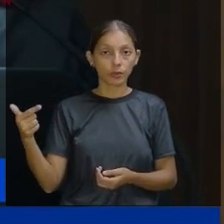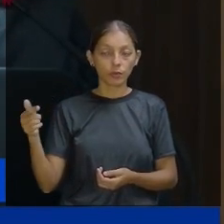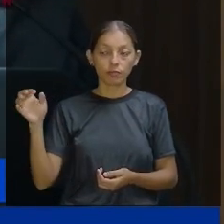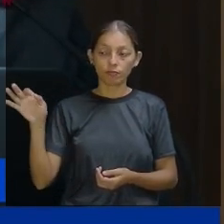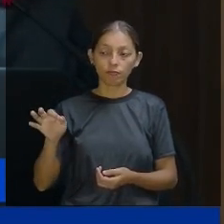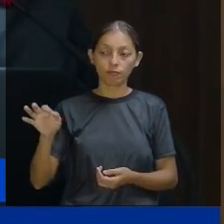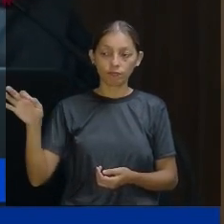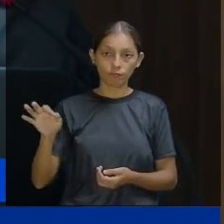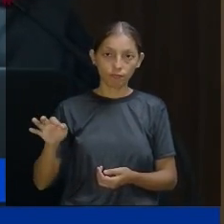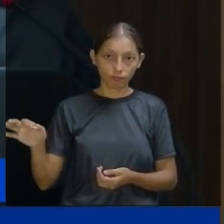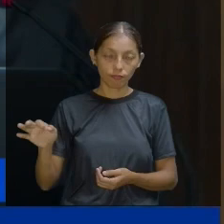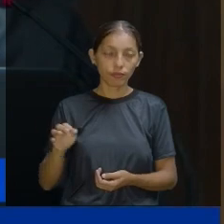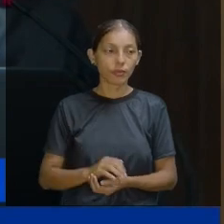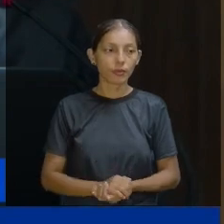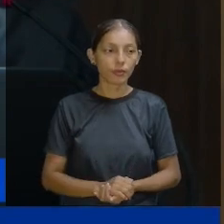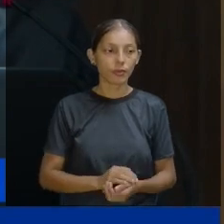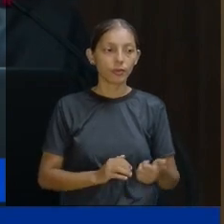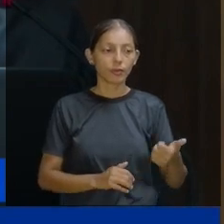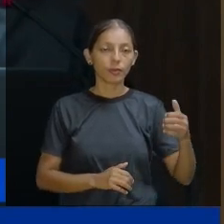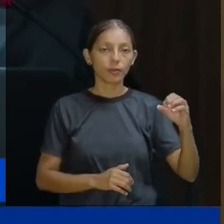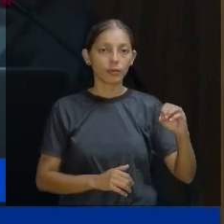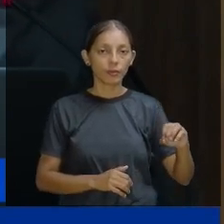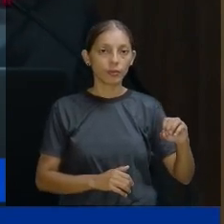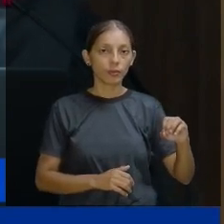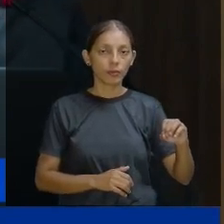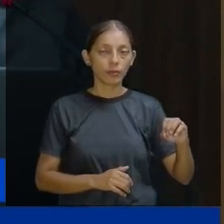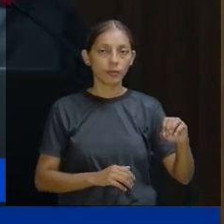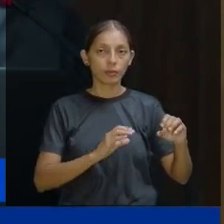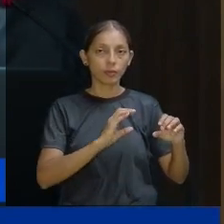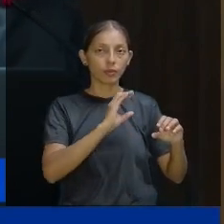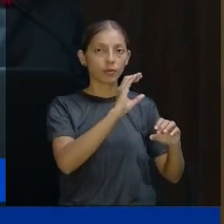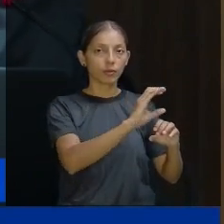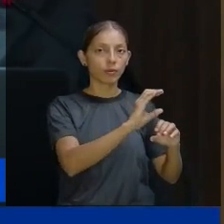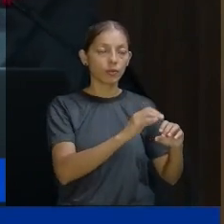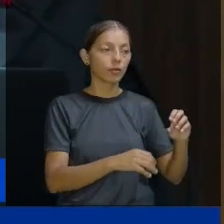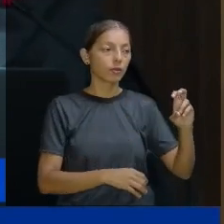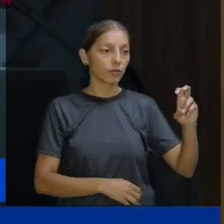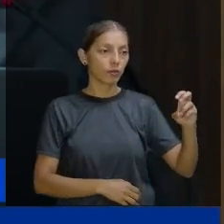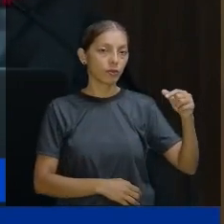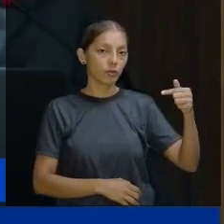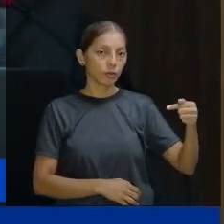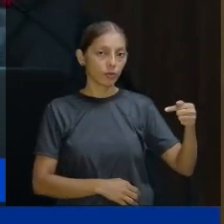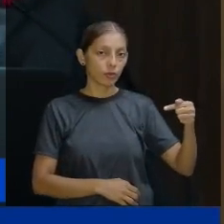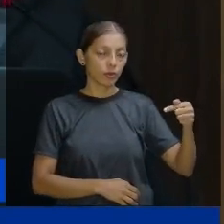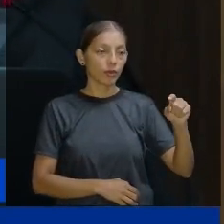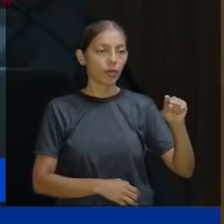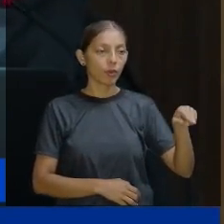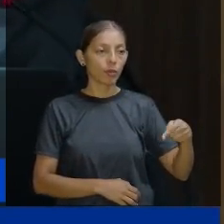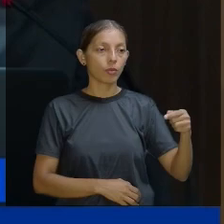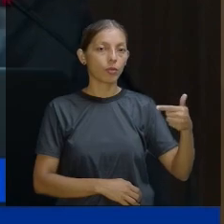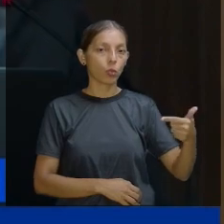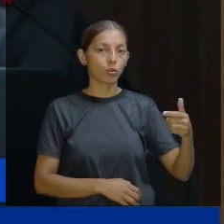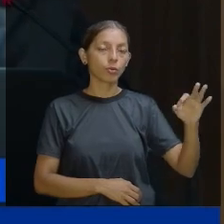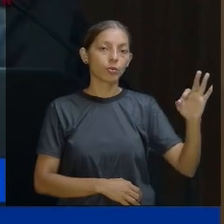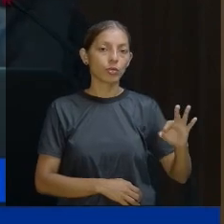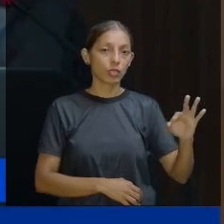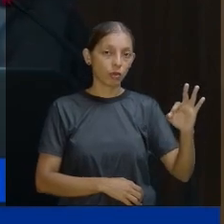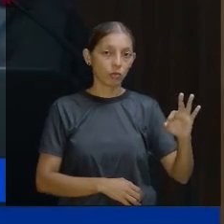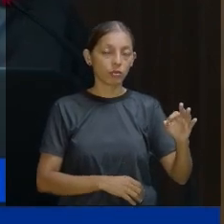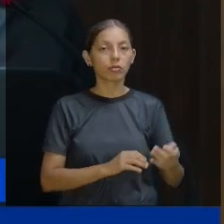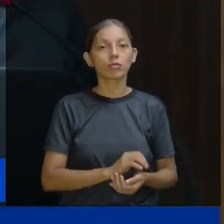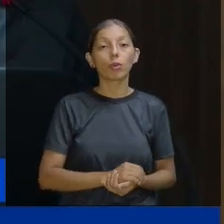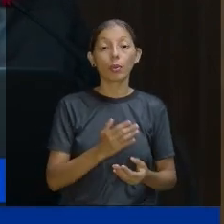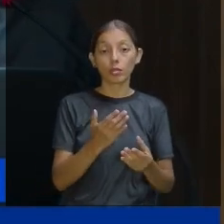42,8% dos processos e a 10ª Zona receberia 57,2% do total daqueles processos daquelas